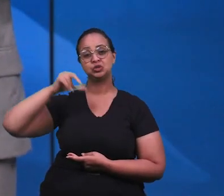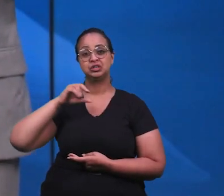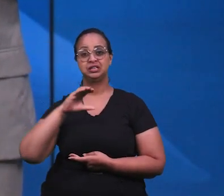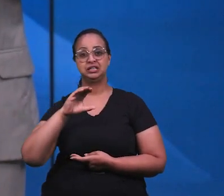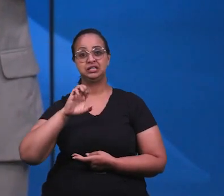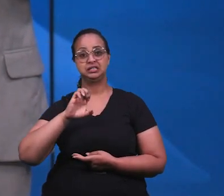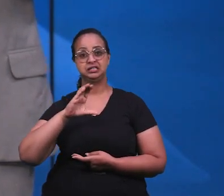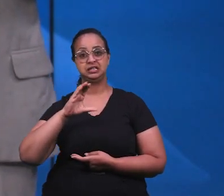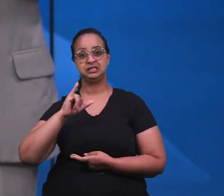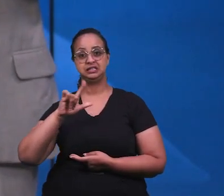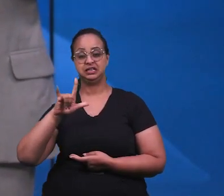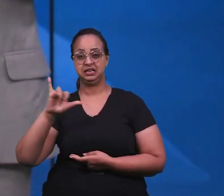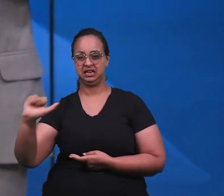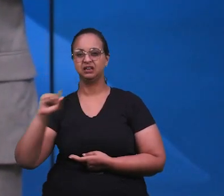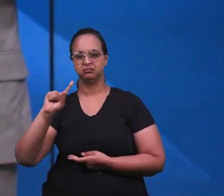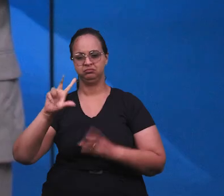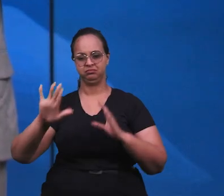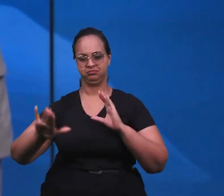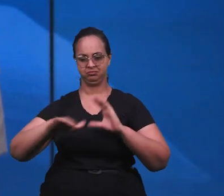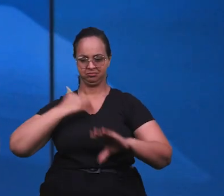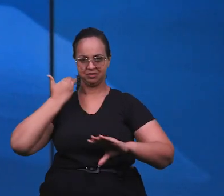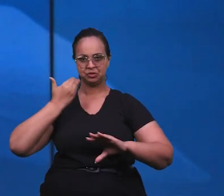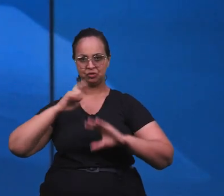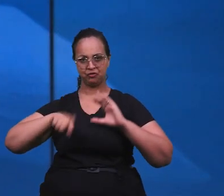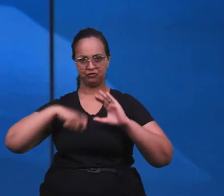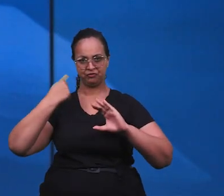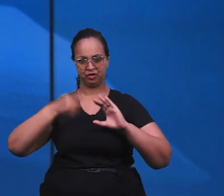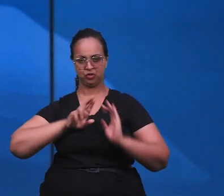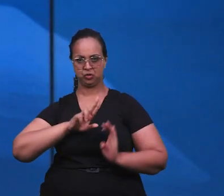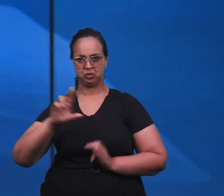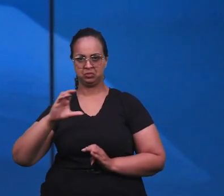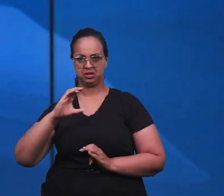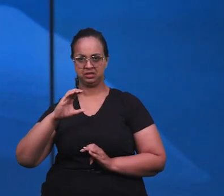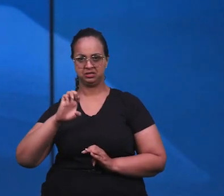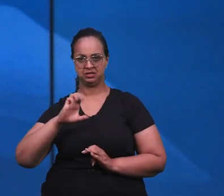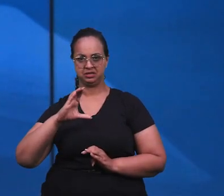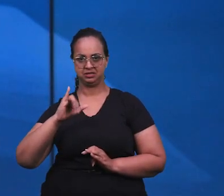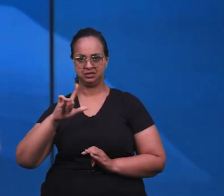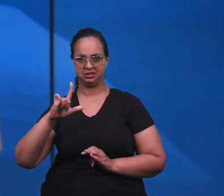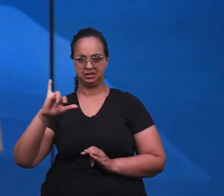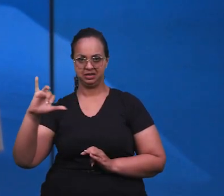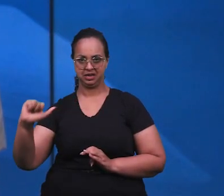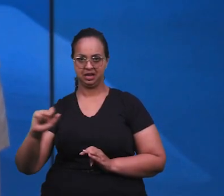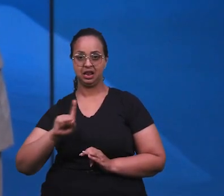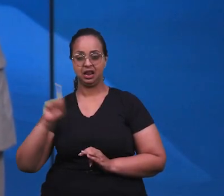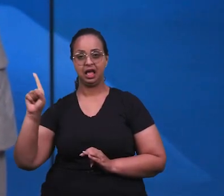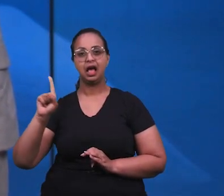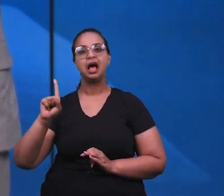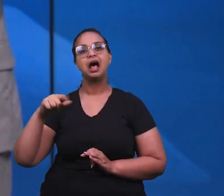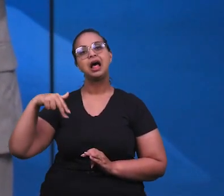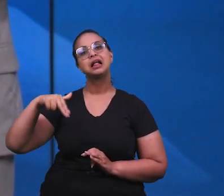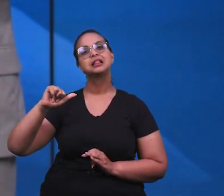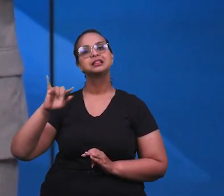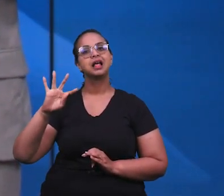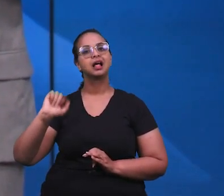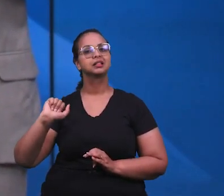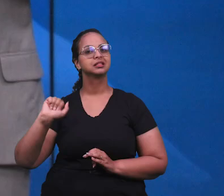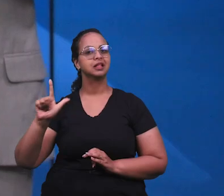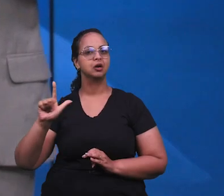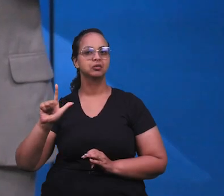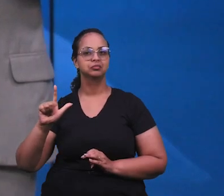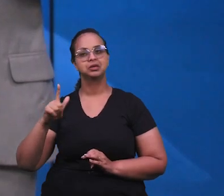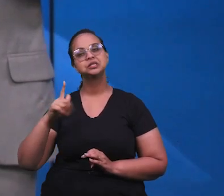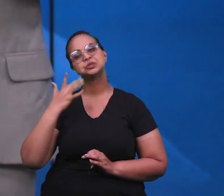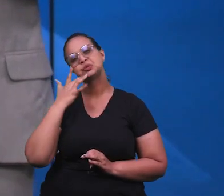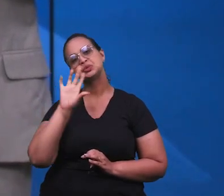a Cecília, aliás, quem postou o vídeo chama-se Cecília Rubner. É lá de Natal, no Rio Grande do